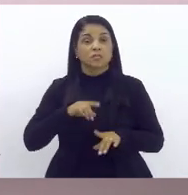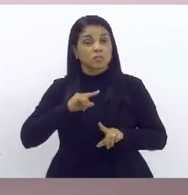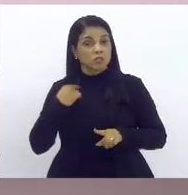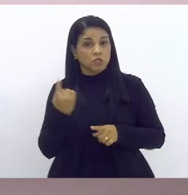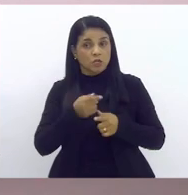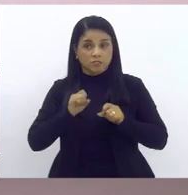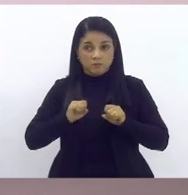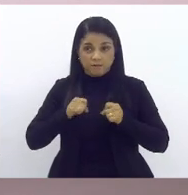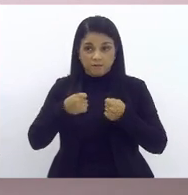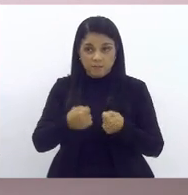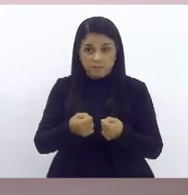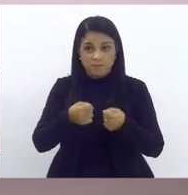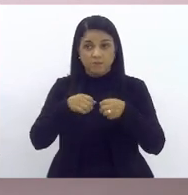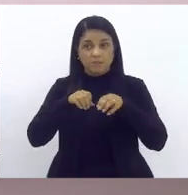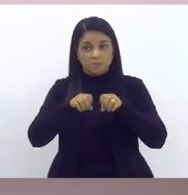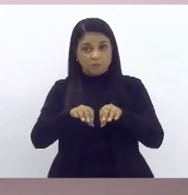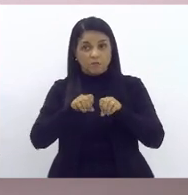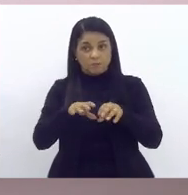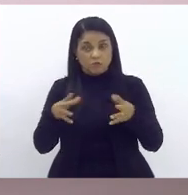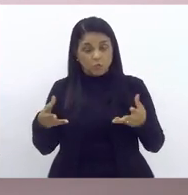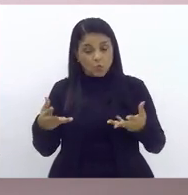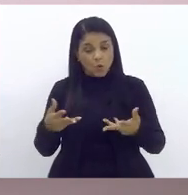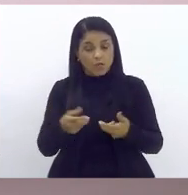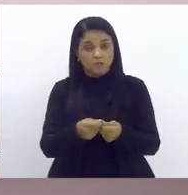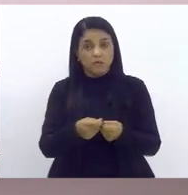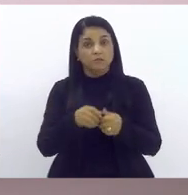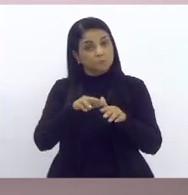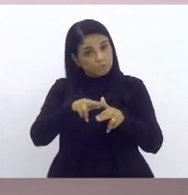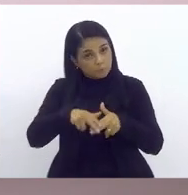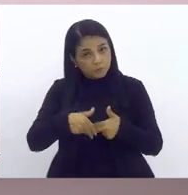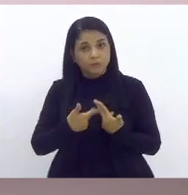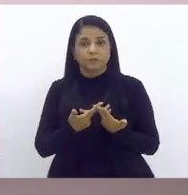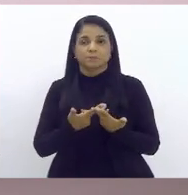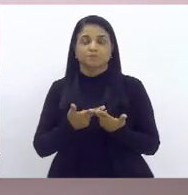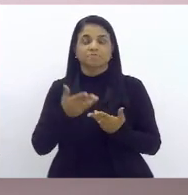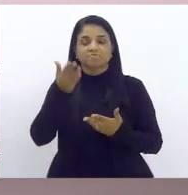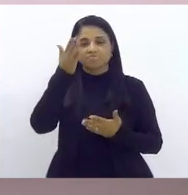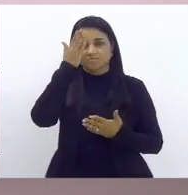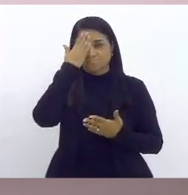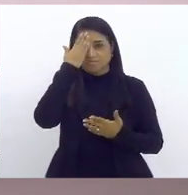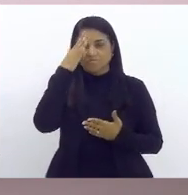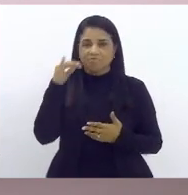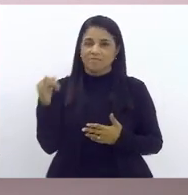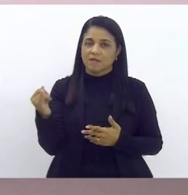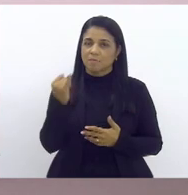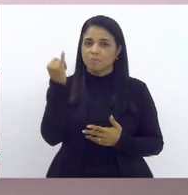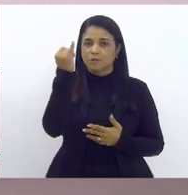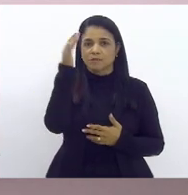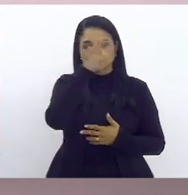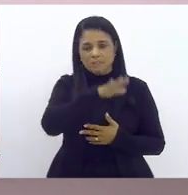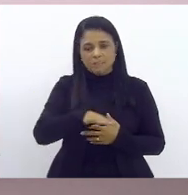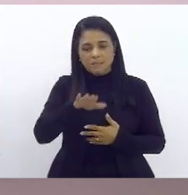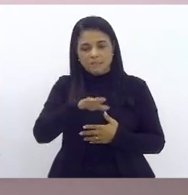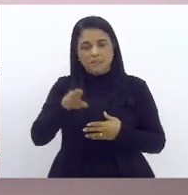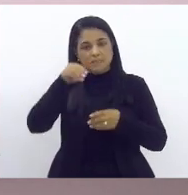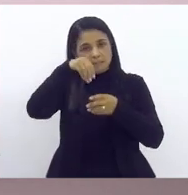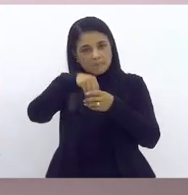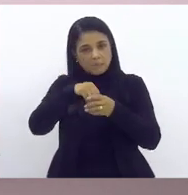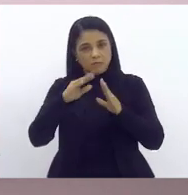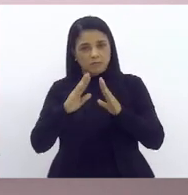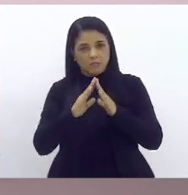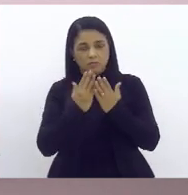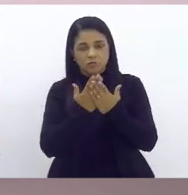defendemos a educação de qualidade por conta disso, porque nós sabemos da importância das crianças dentro das escolas,